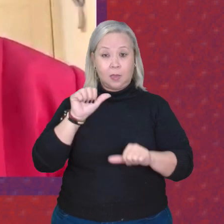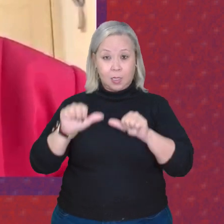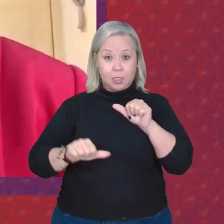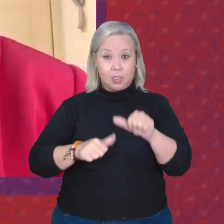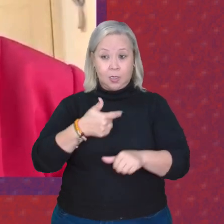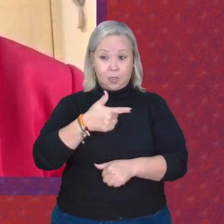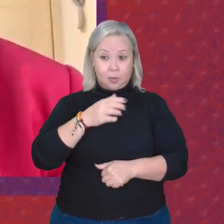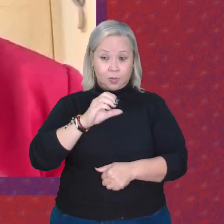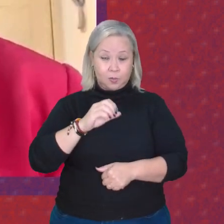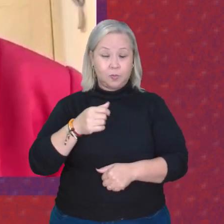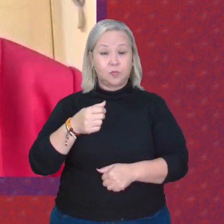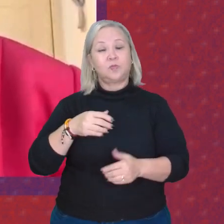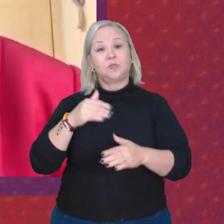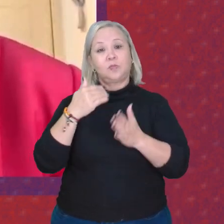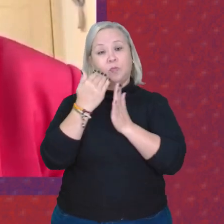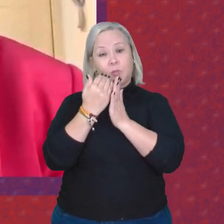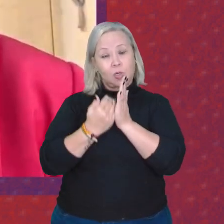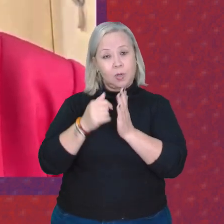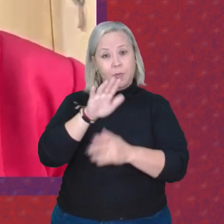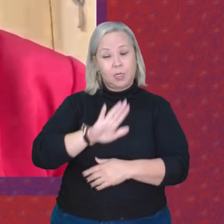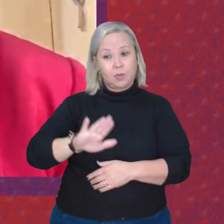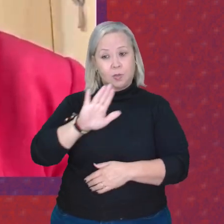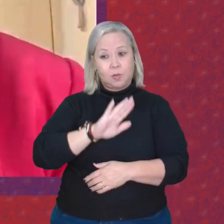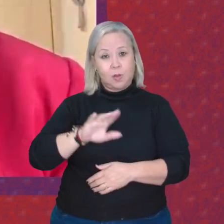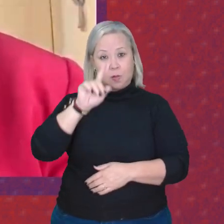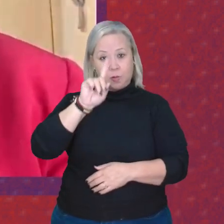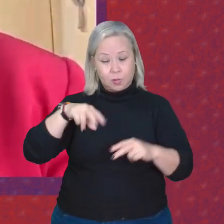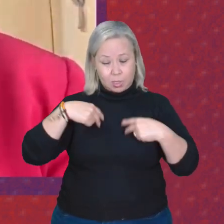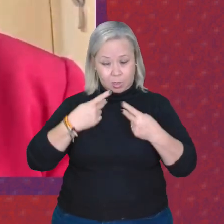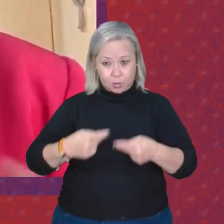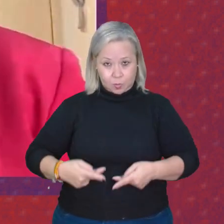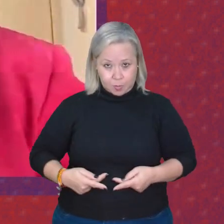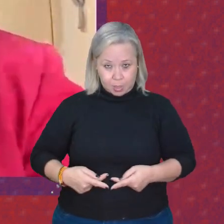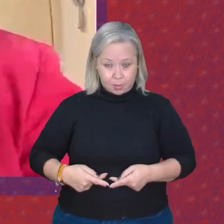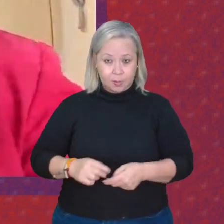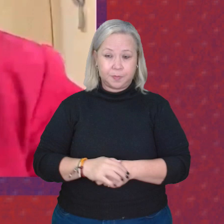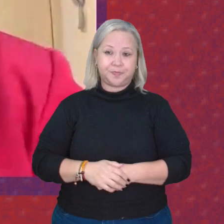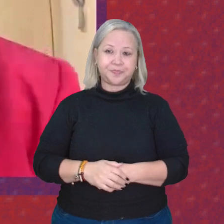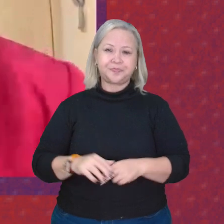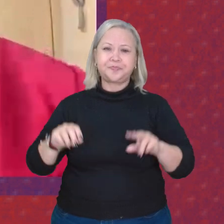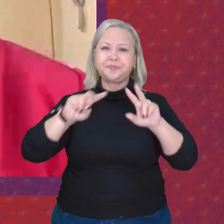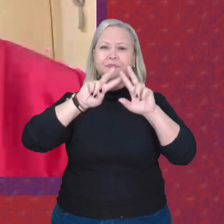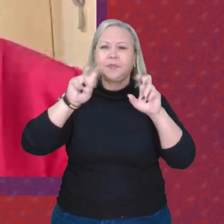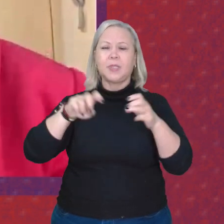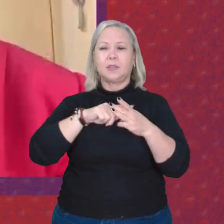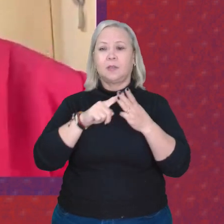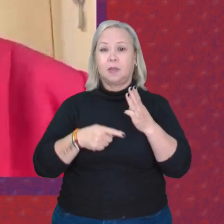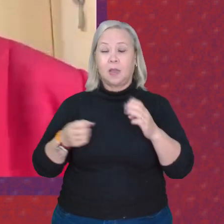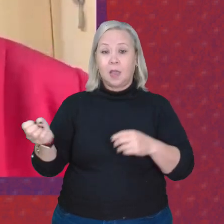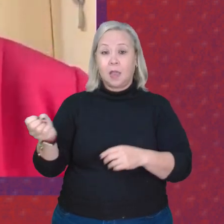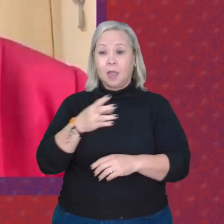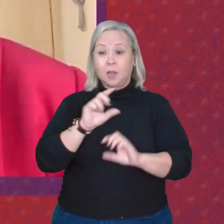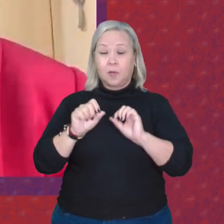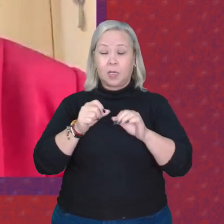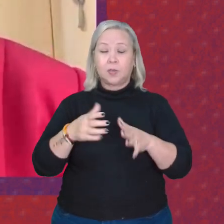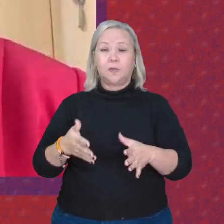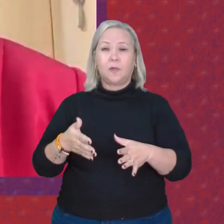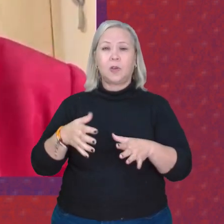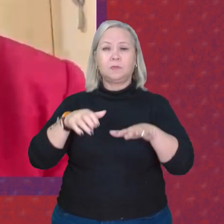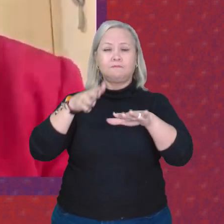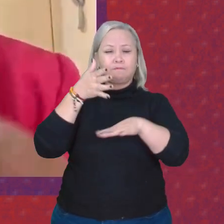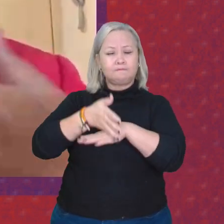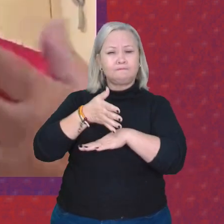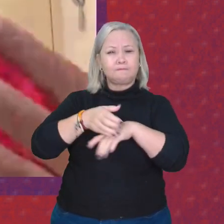Programa Nacional de Direitos Humanos, a versão 3, que a novidade foi a construção com ampla participação